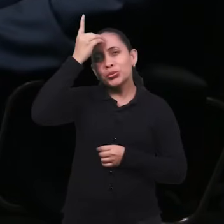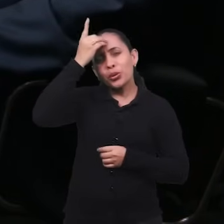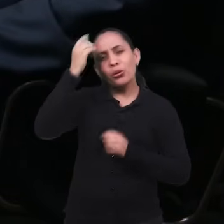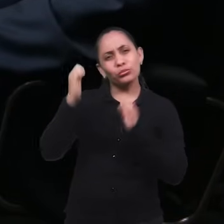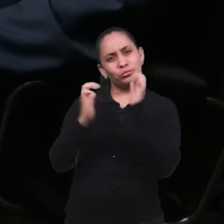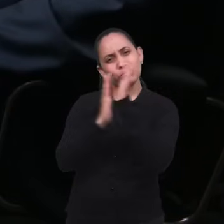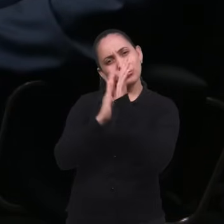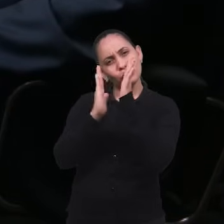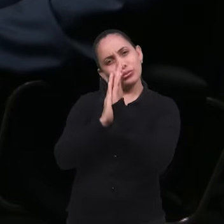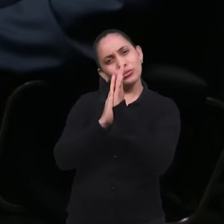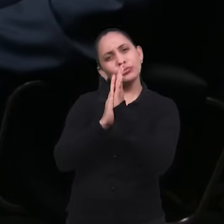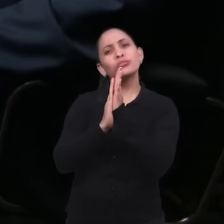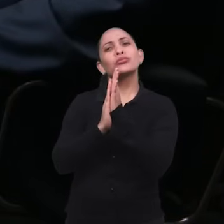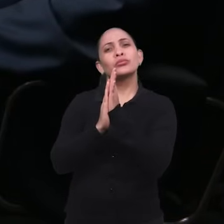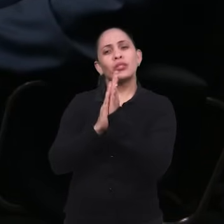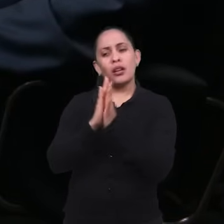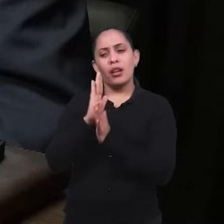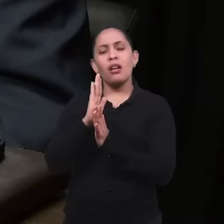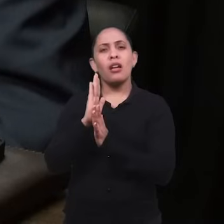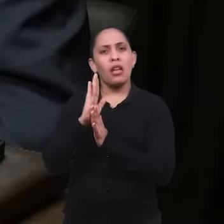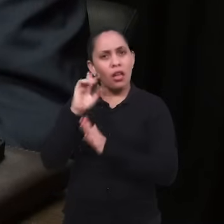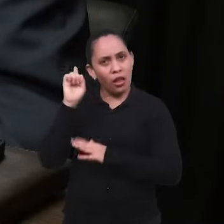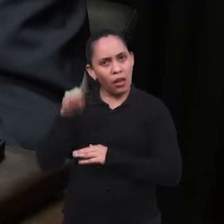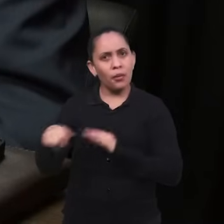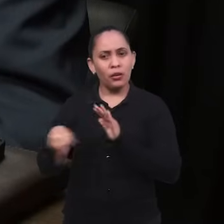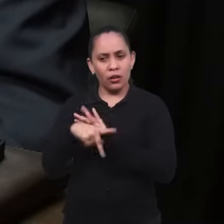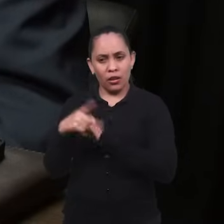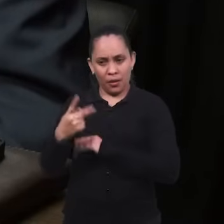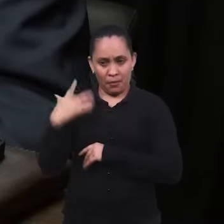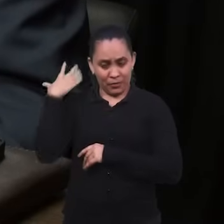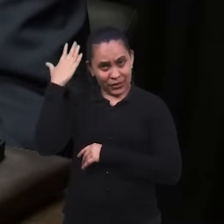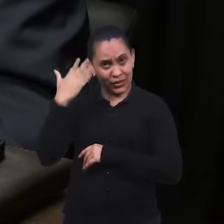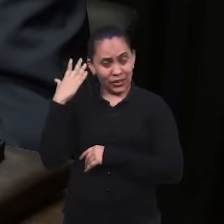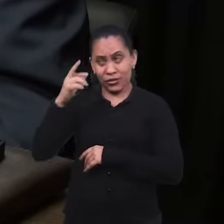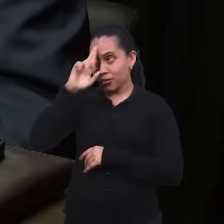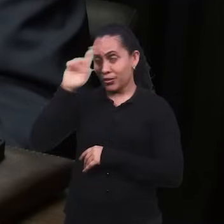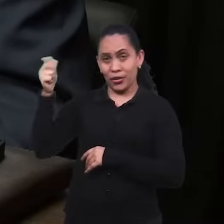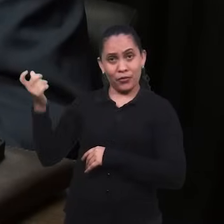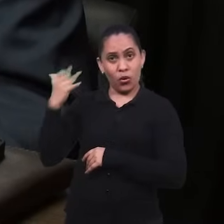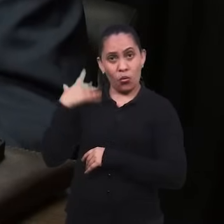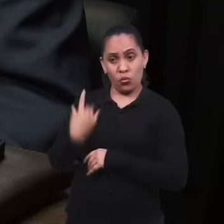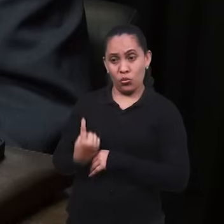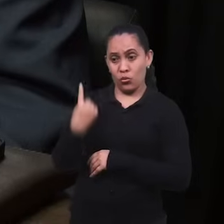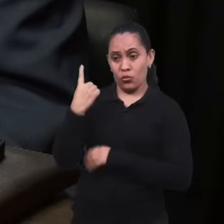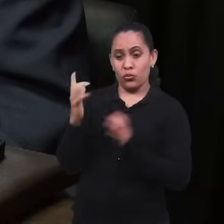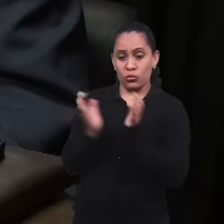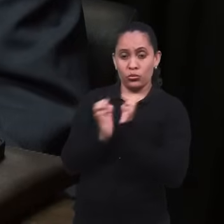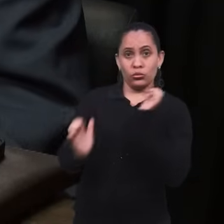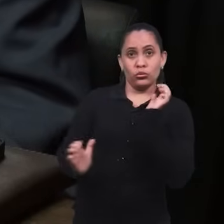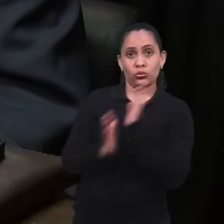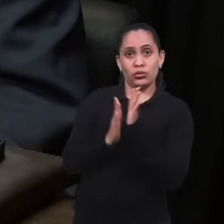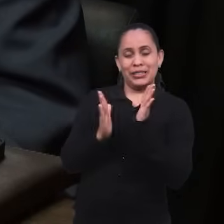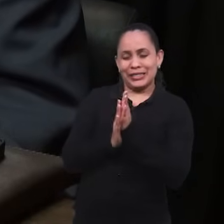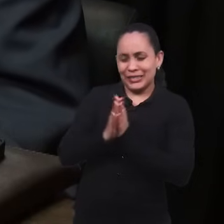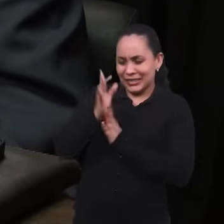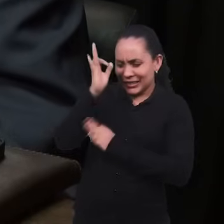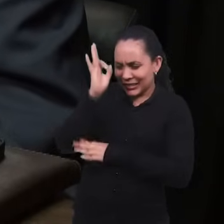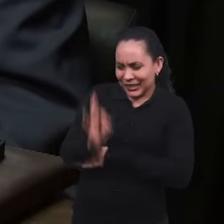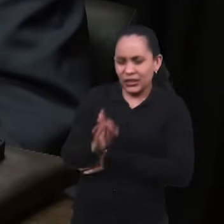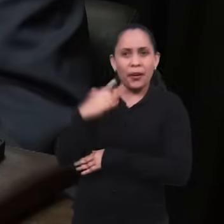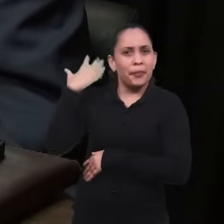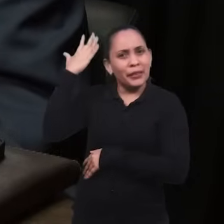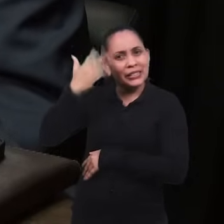todos os dons e os louvores dizem respeito àquela palavra que o Senhor revelou. Inclusive o louvor do grupo de louvor.